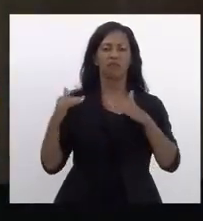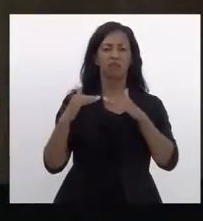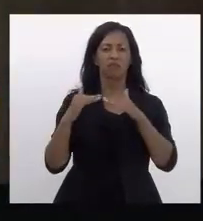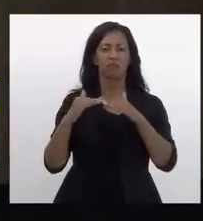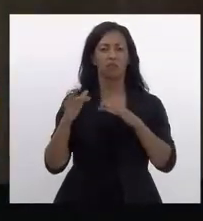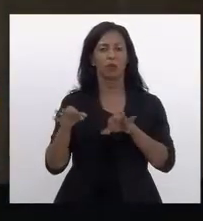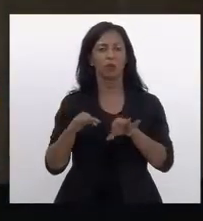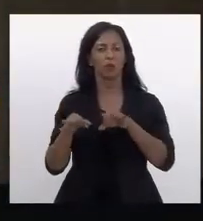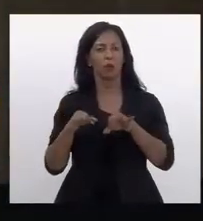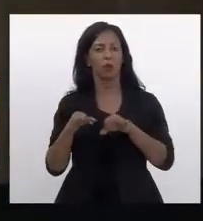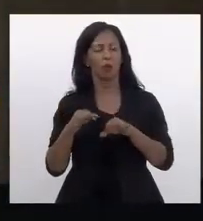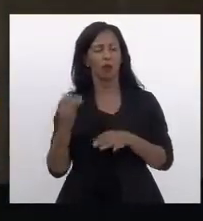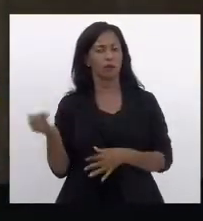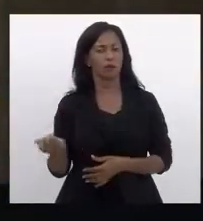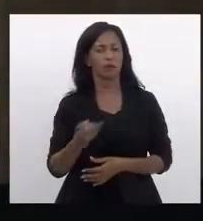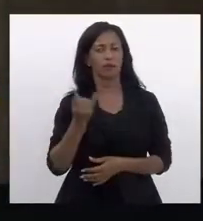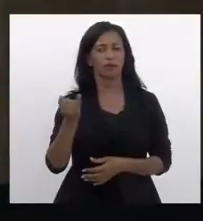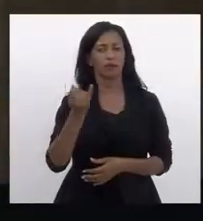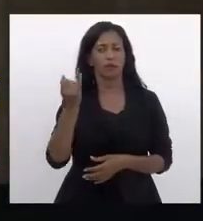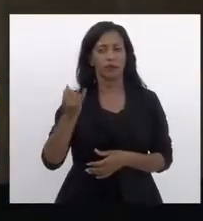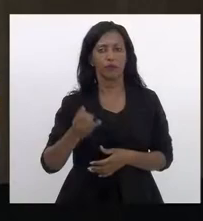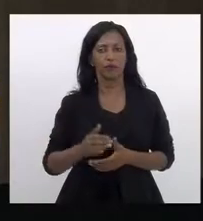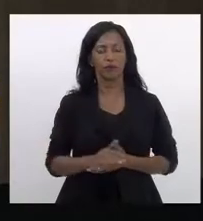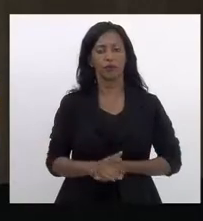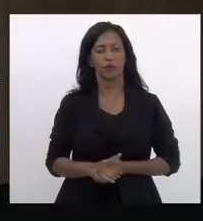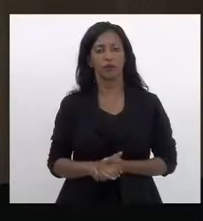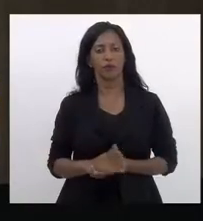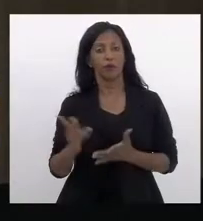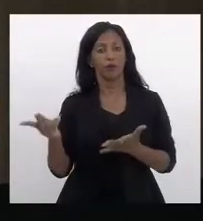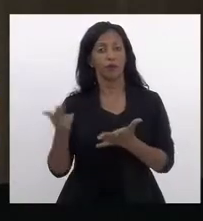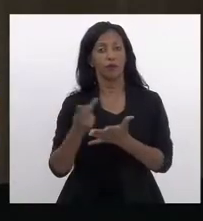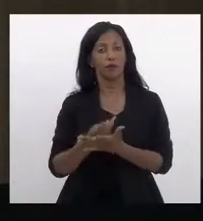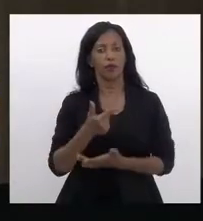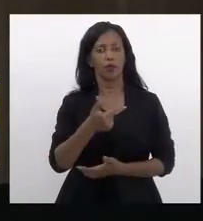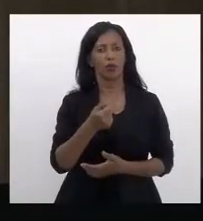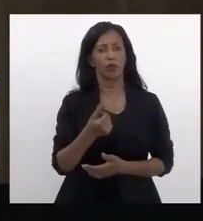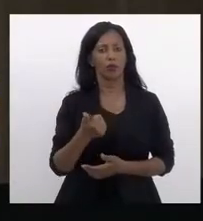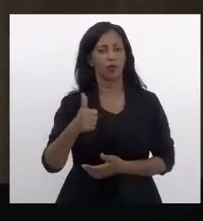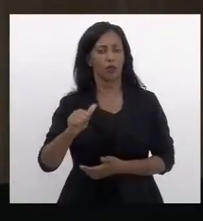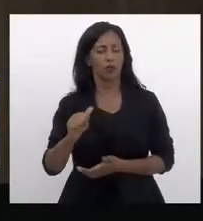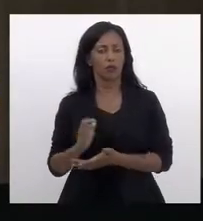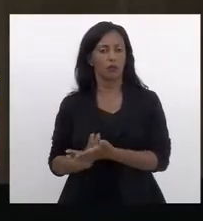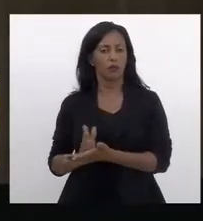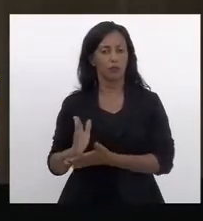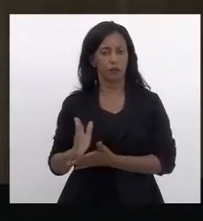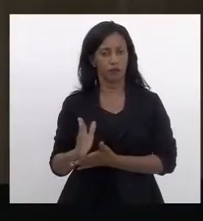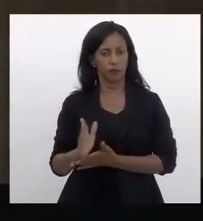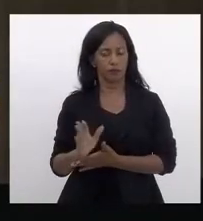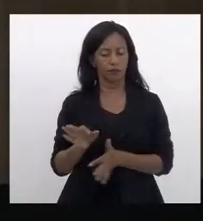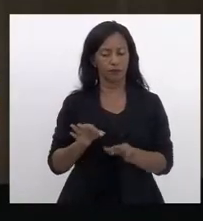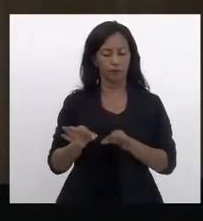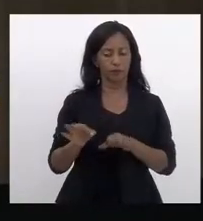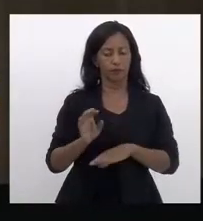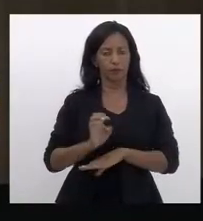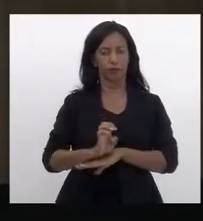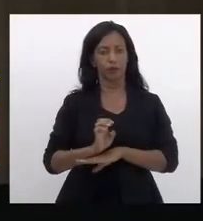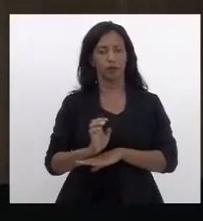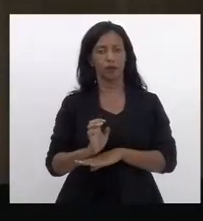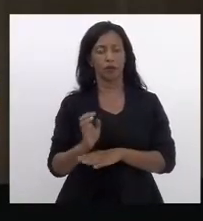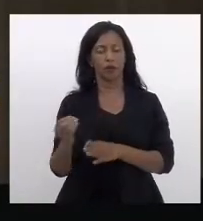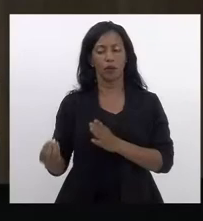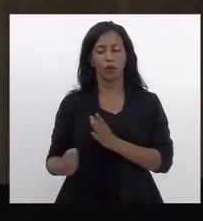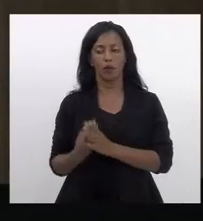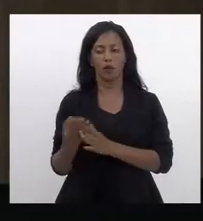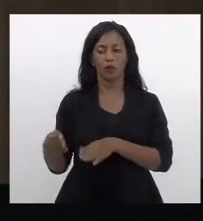é valiosíssimo e importante. Ocorre que em 2015 foi aprovada o Plano Estadual de Promoção